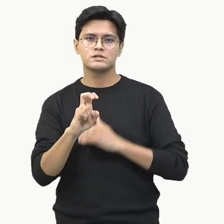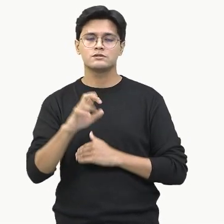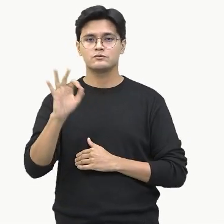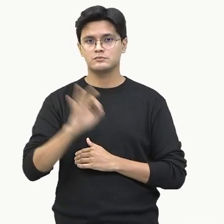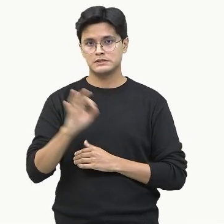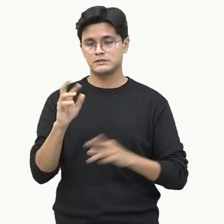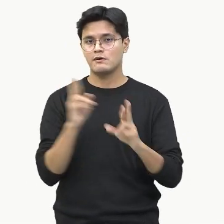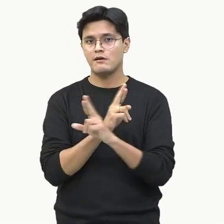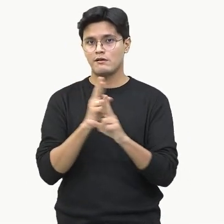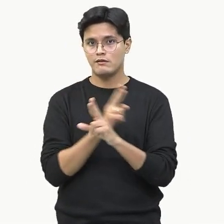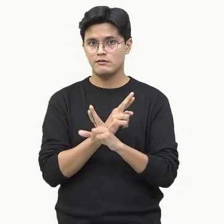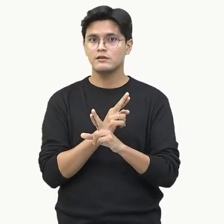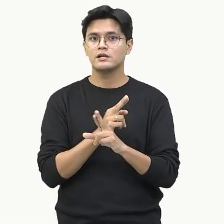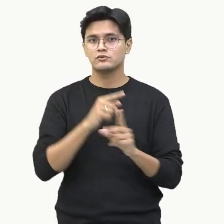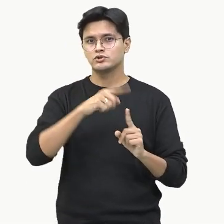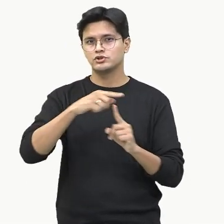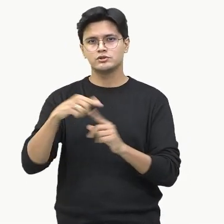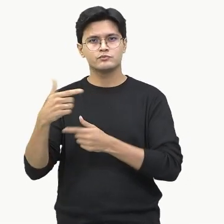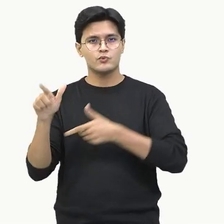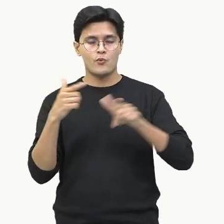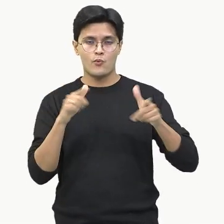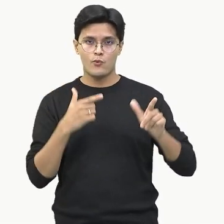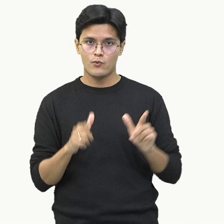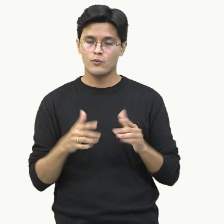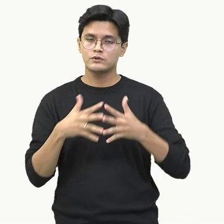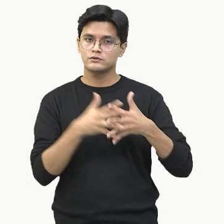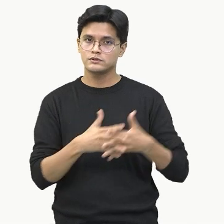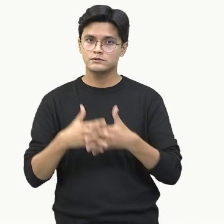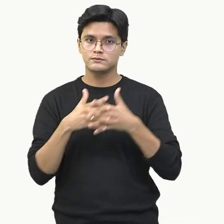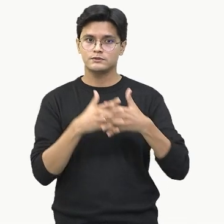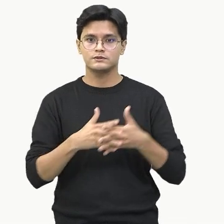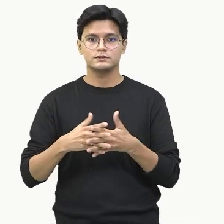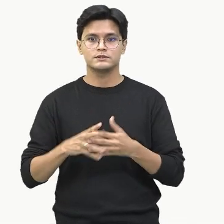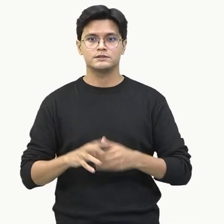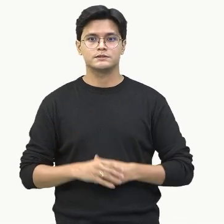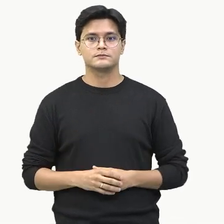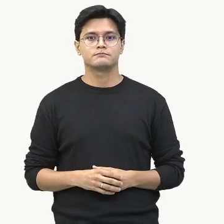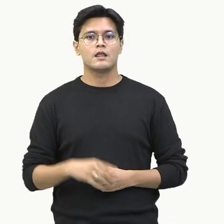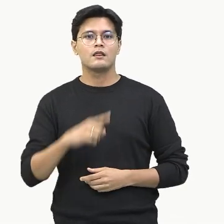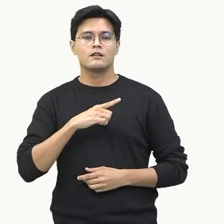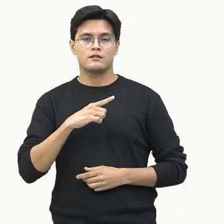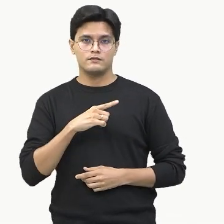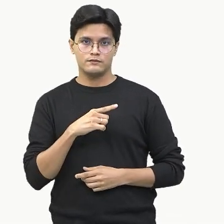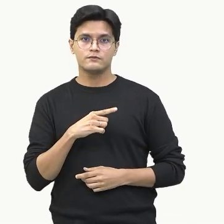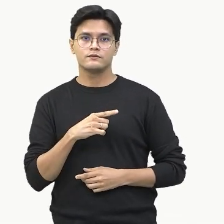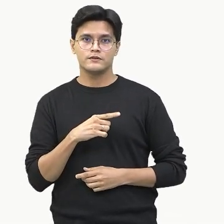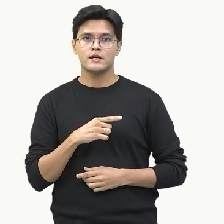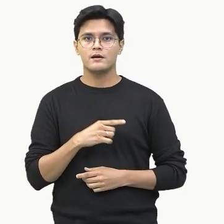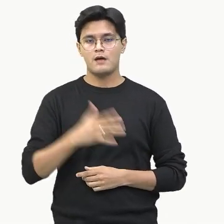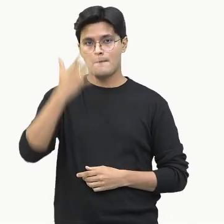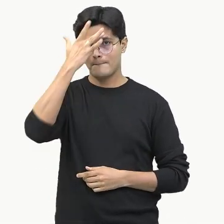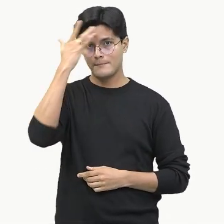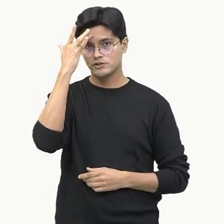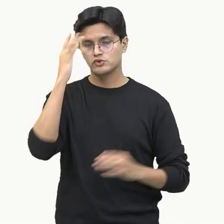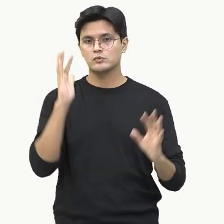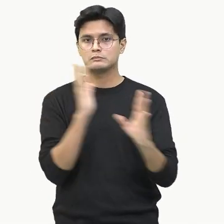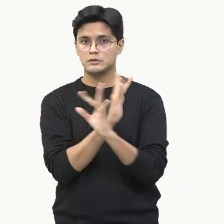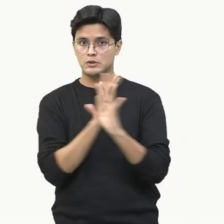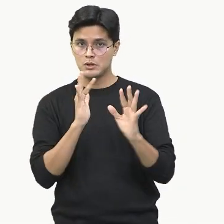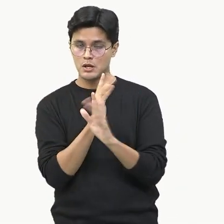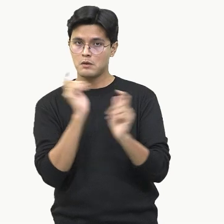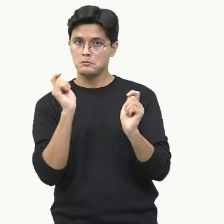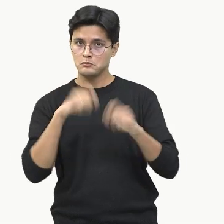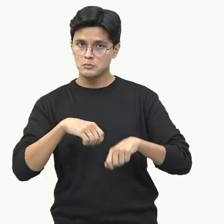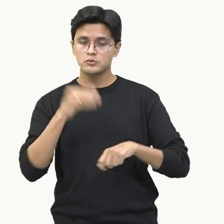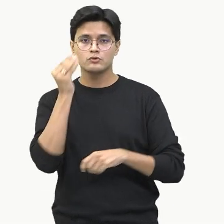a aos outros modais né ou aos outros tipos de transporte aí nós temos o fluxo de pessoas como a gente observa aqui